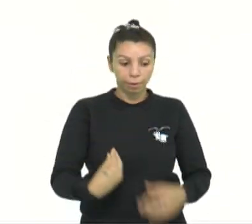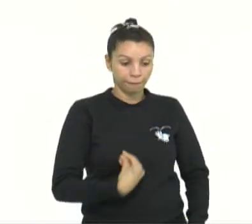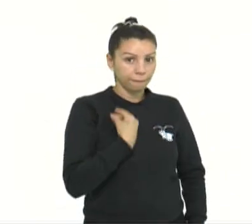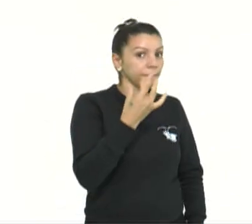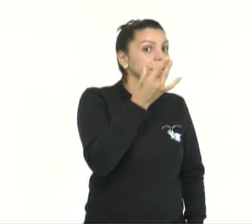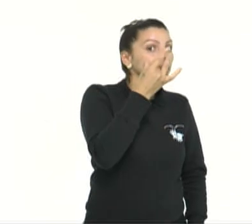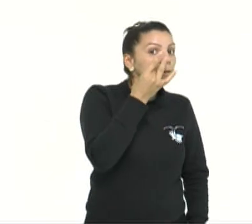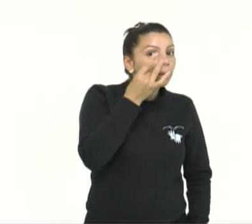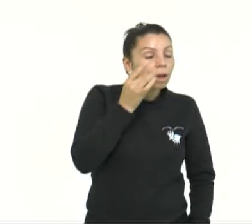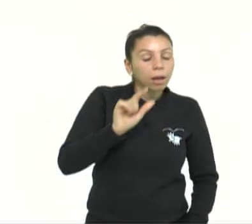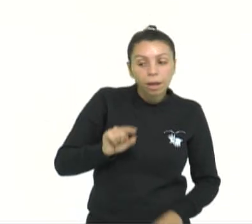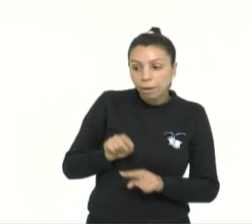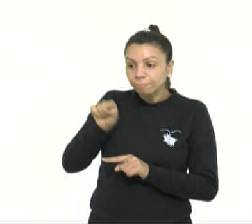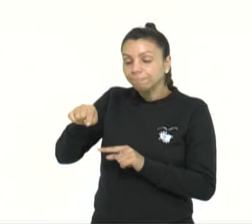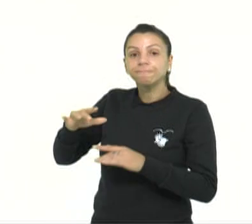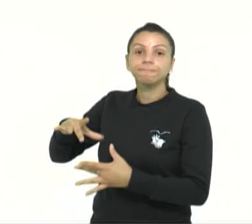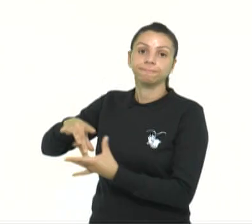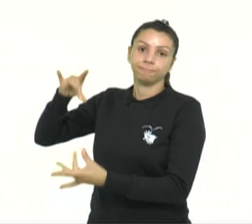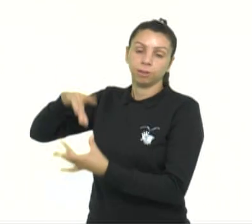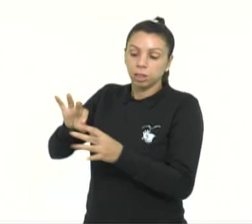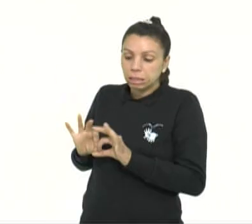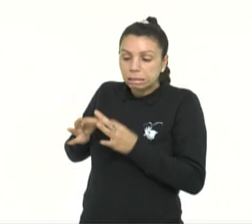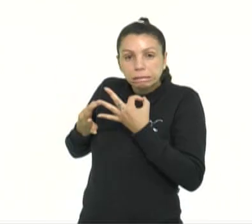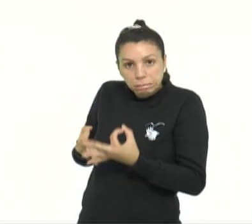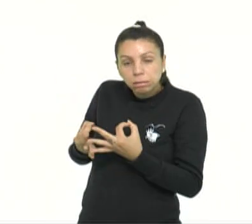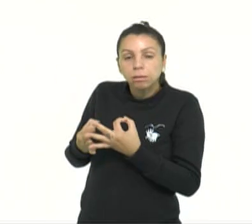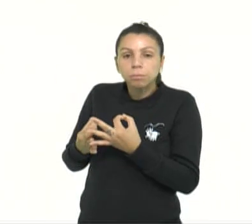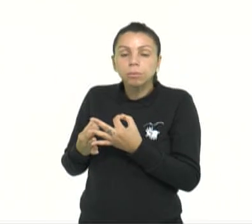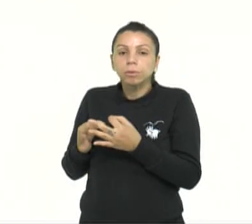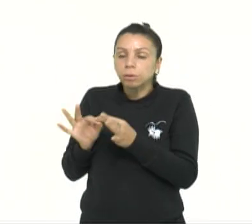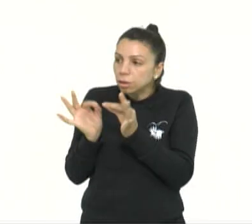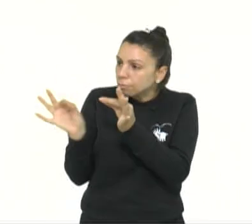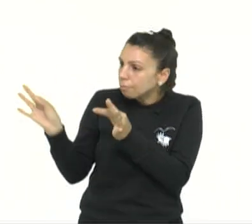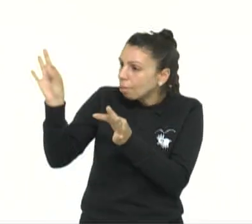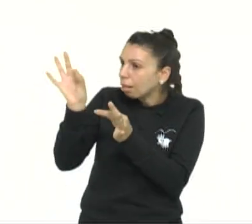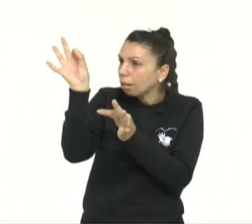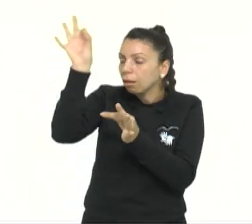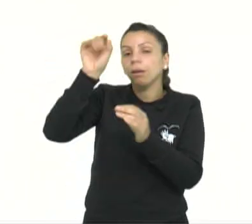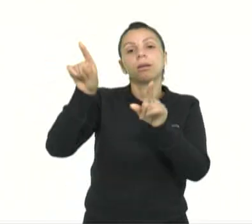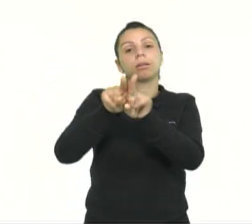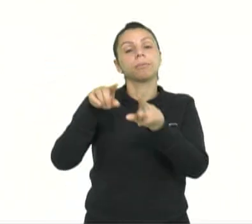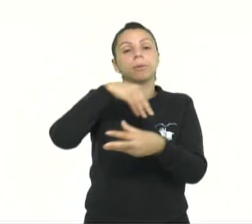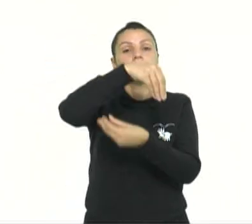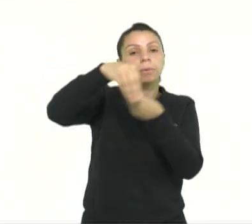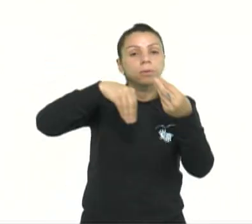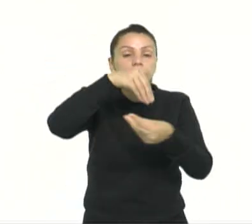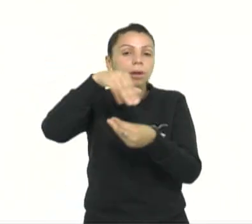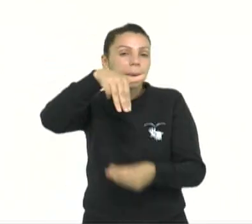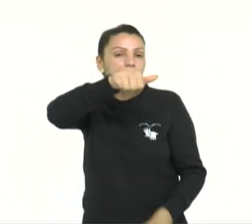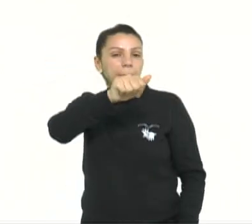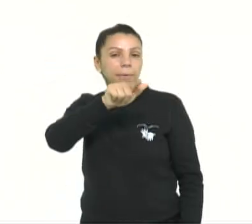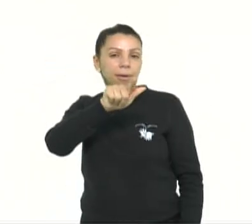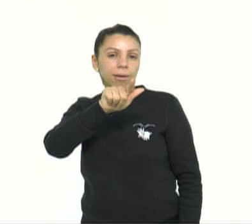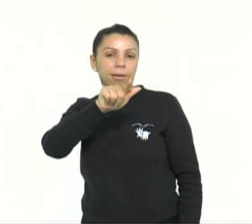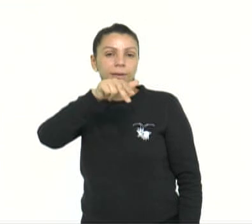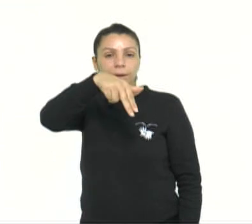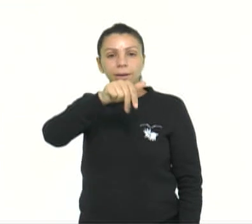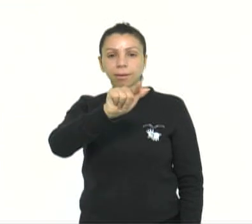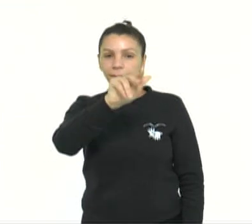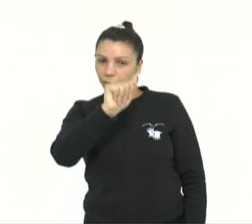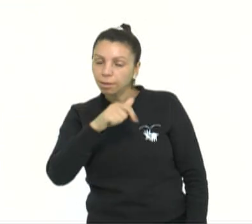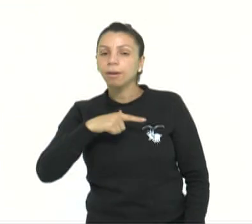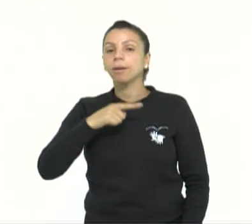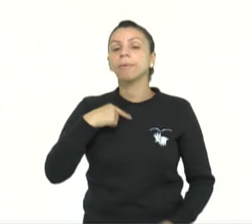estilo um pouco mais sintético, um pouco mais simples de traço. Ao mesmo tempo, eu misturei até um pouco do mangá, se a gente olhar